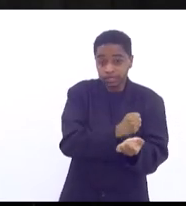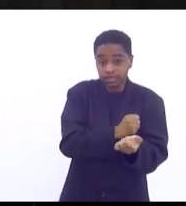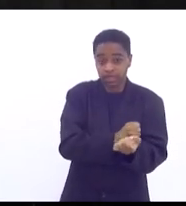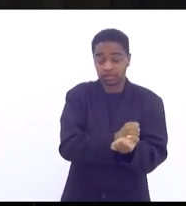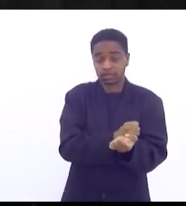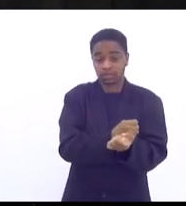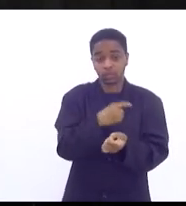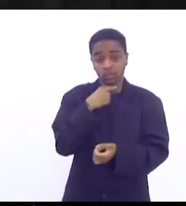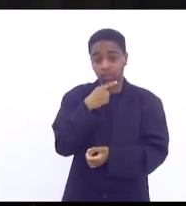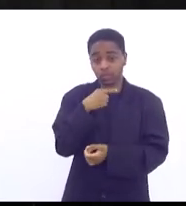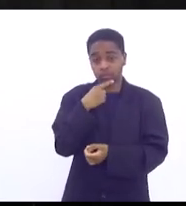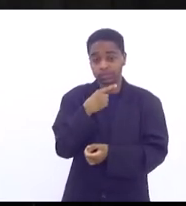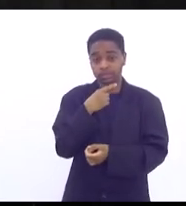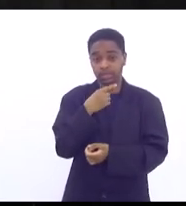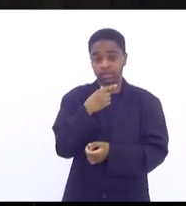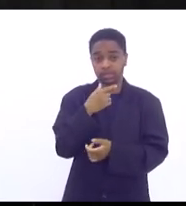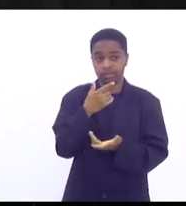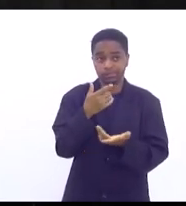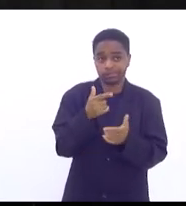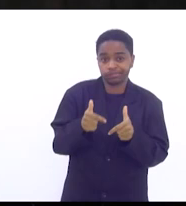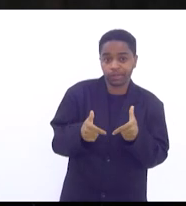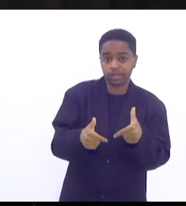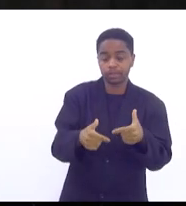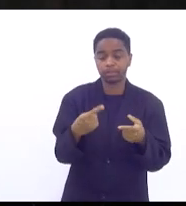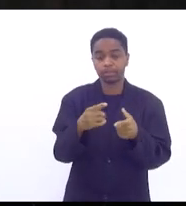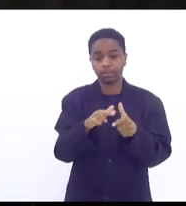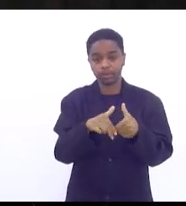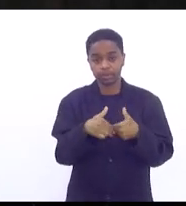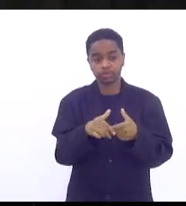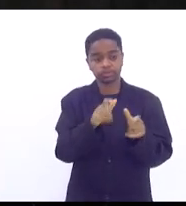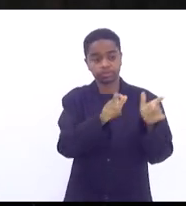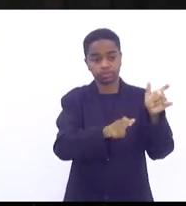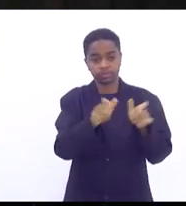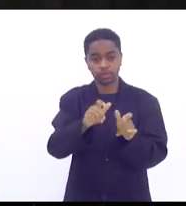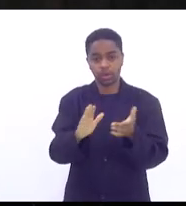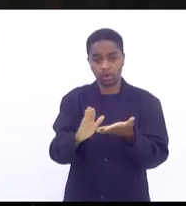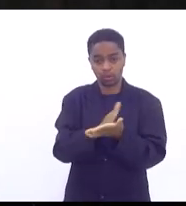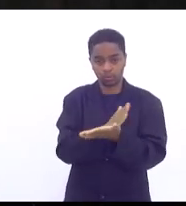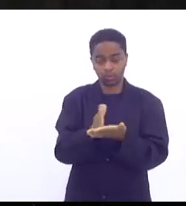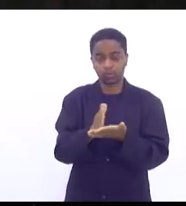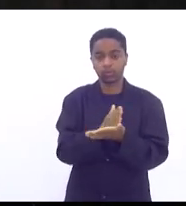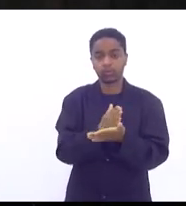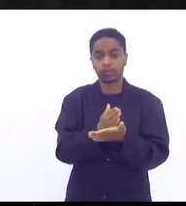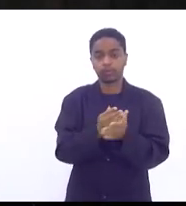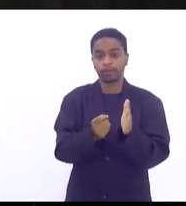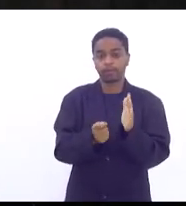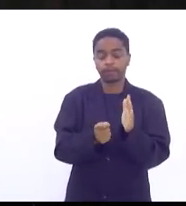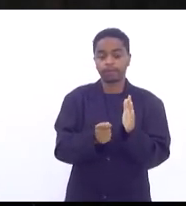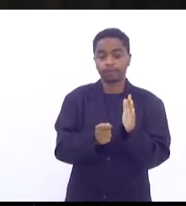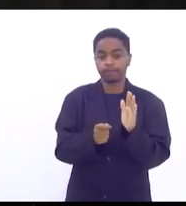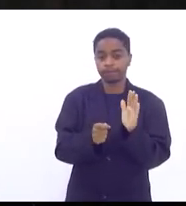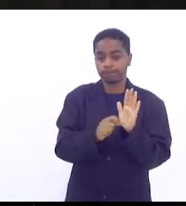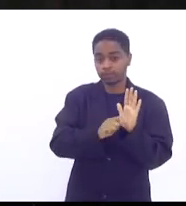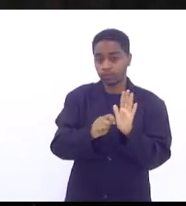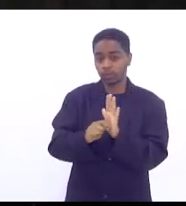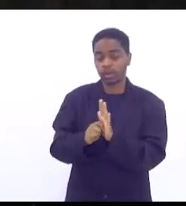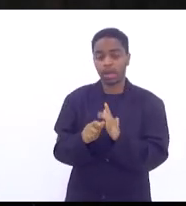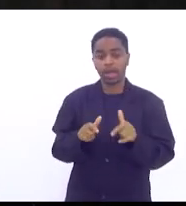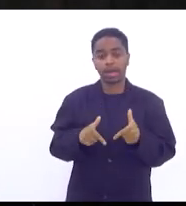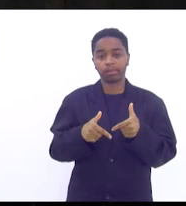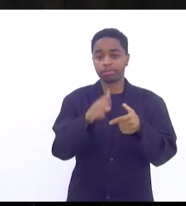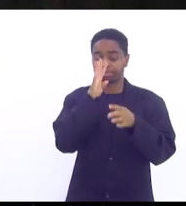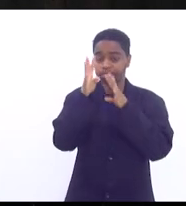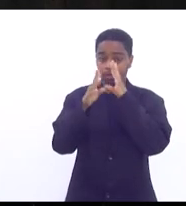Por isso que alguns desses viciados que moram nas ruas cometem barbaridades, mas